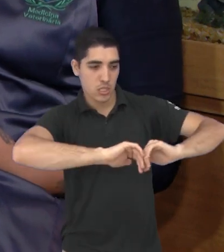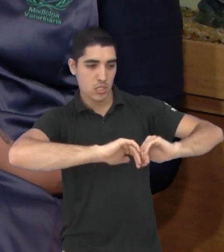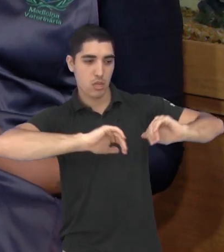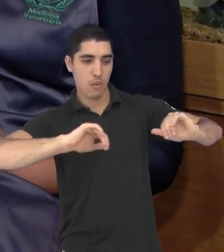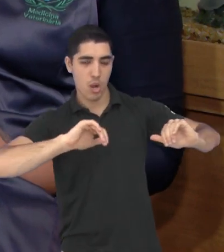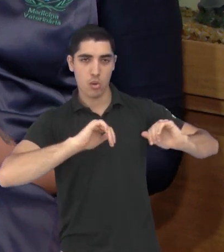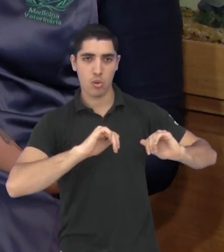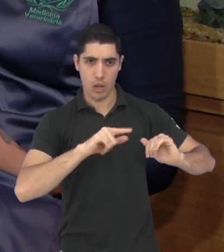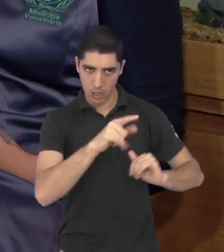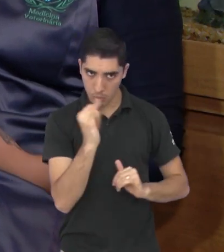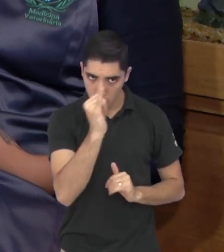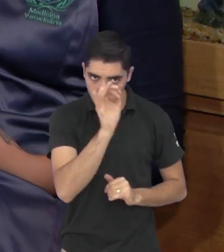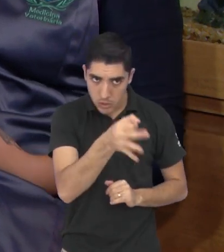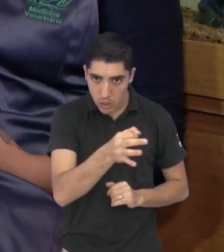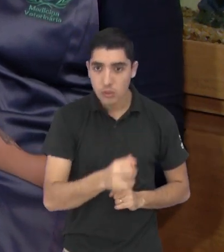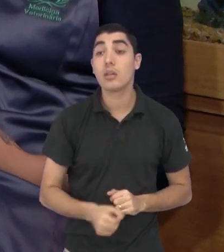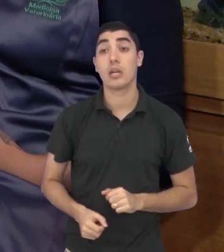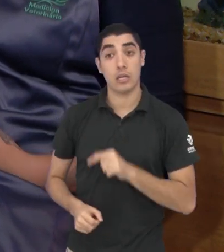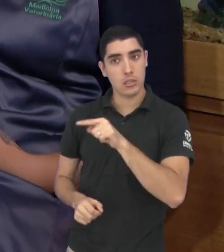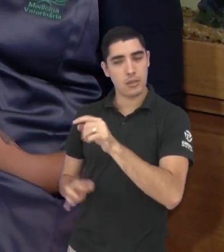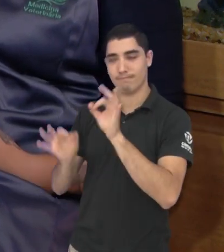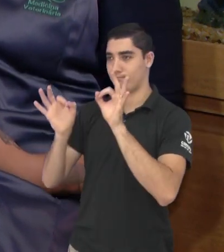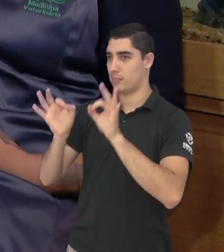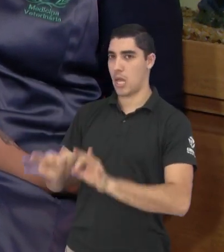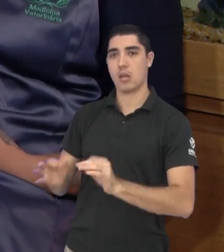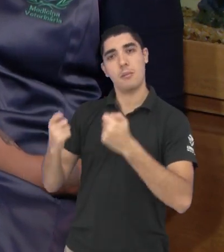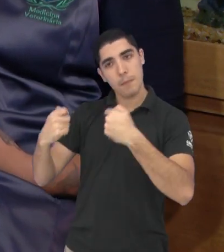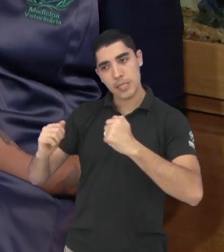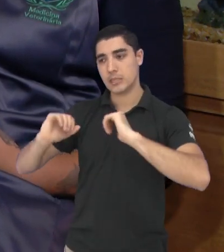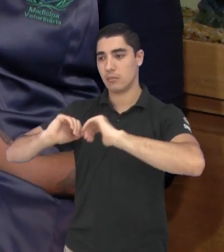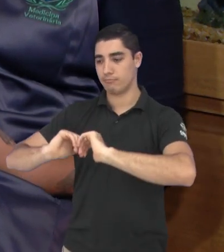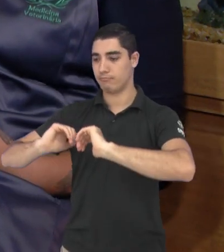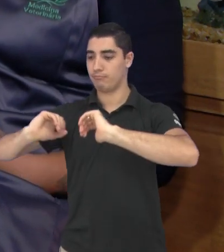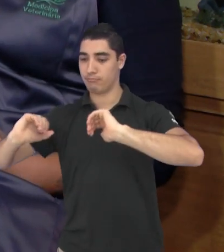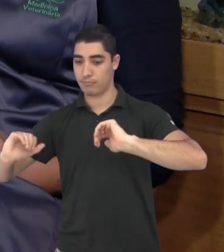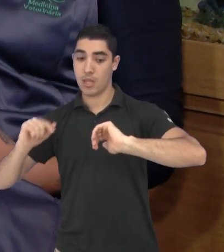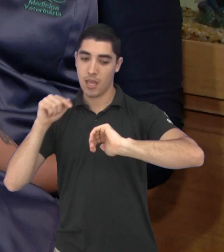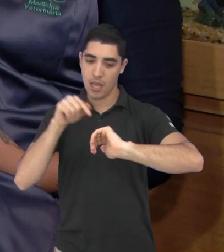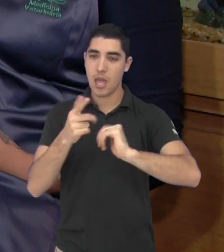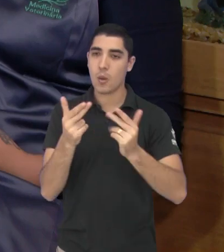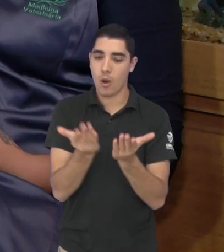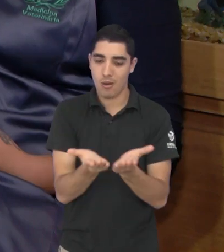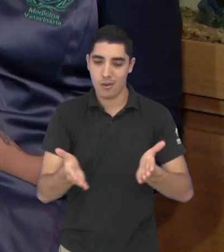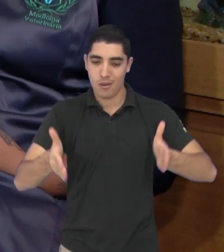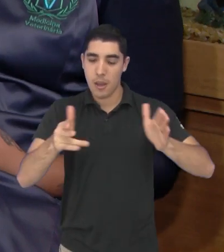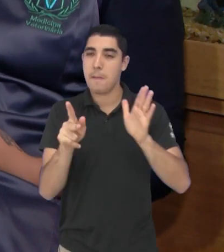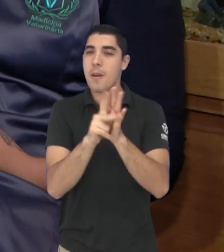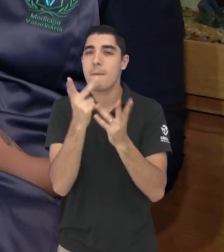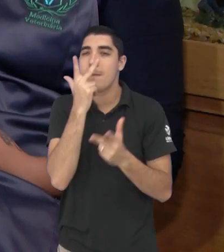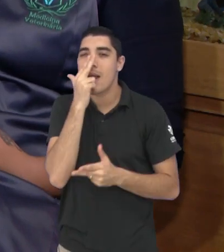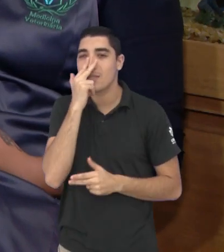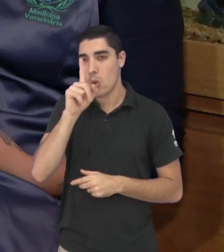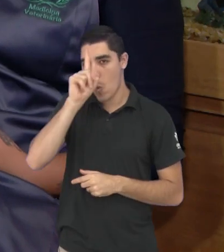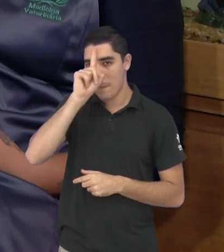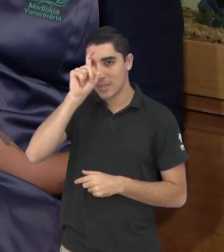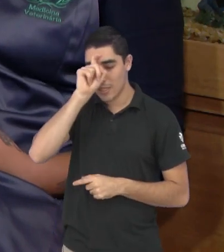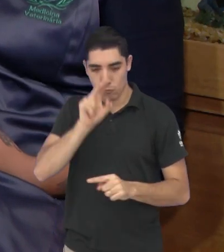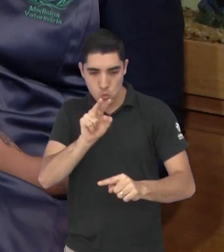né, alguns num aquário. Isso realmente é indicado? De forma super correta, a gente precisa ter um aquário hospital, que é o que a gente